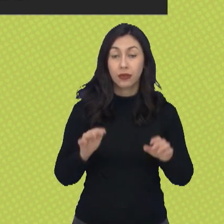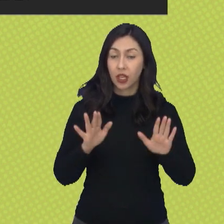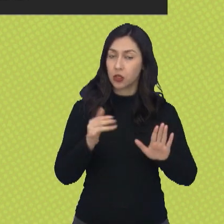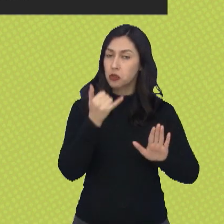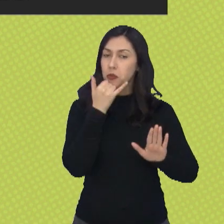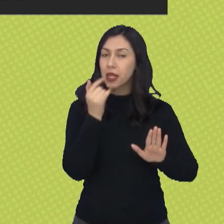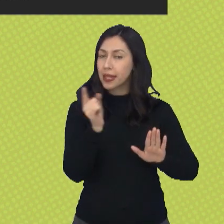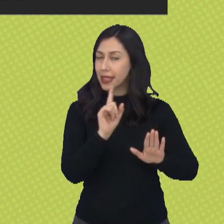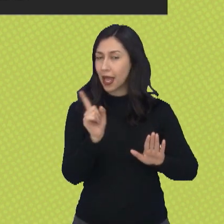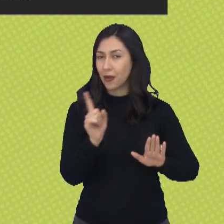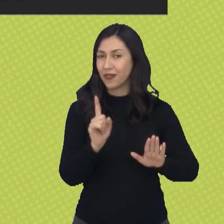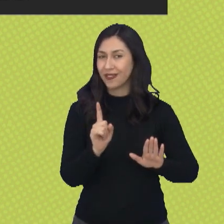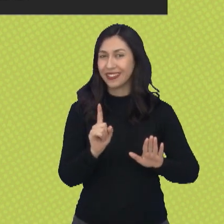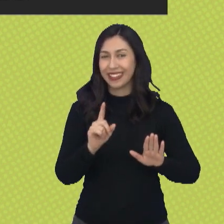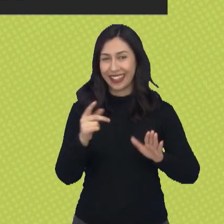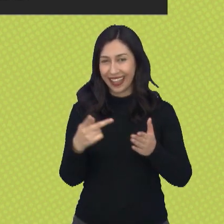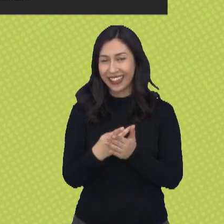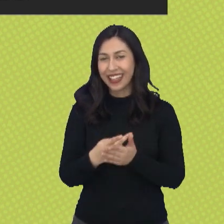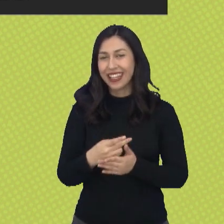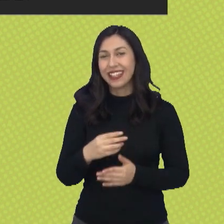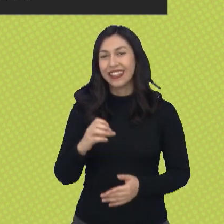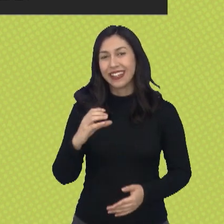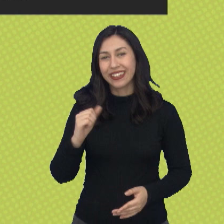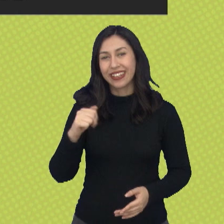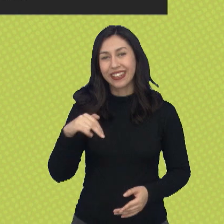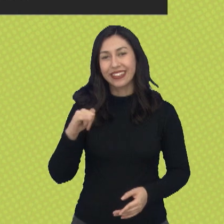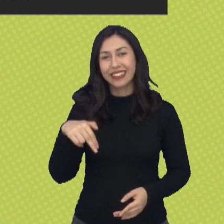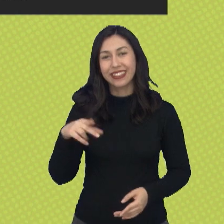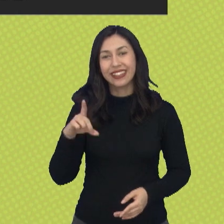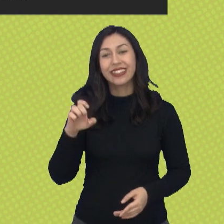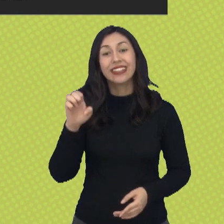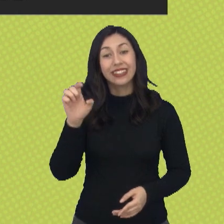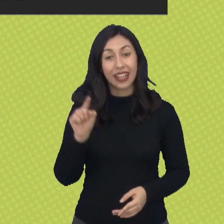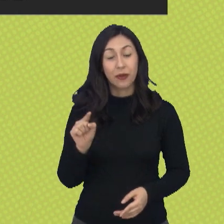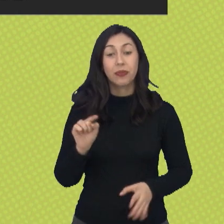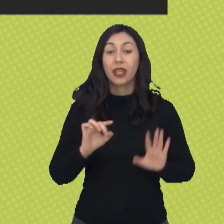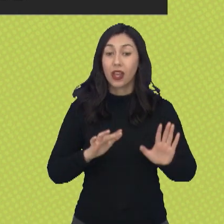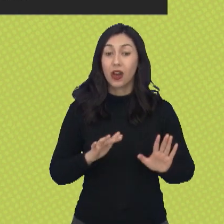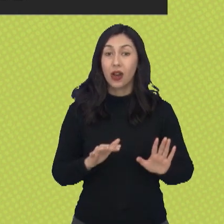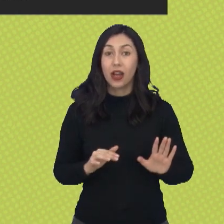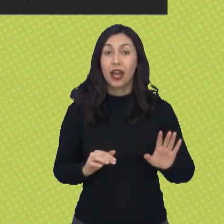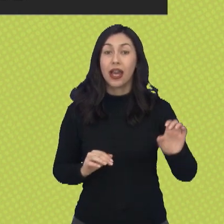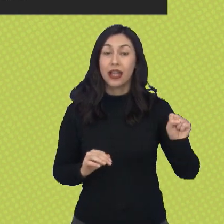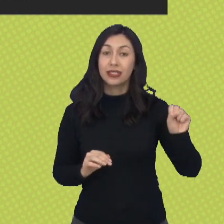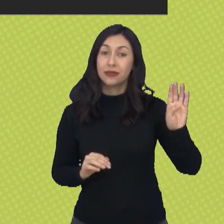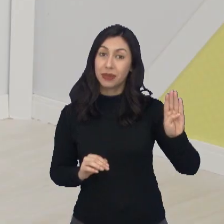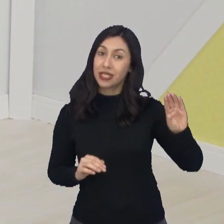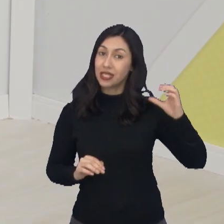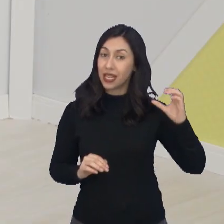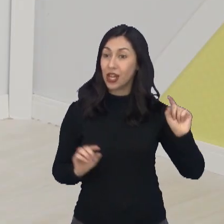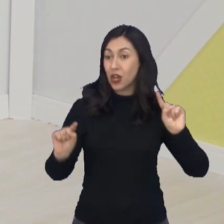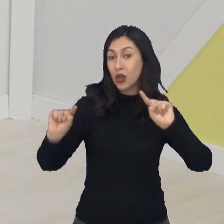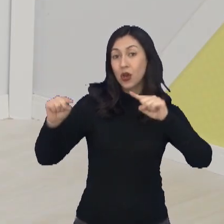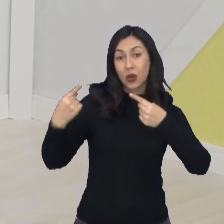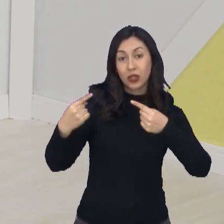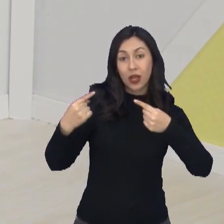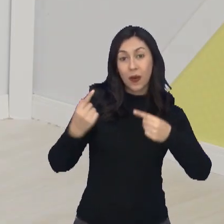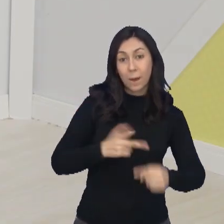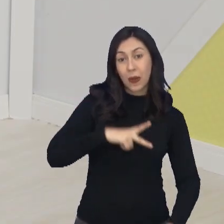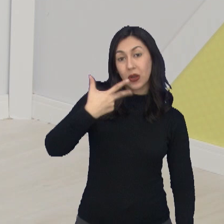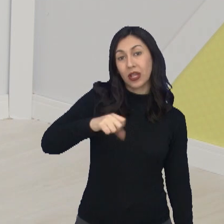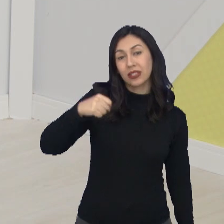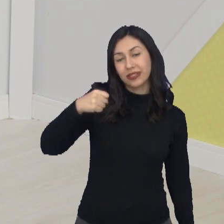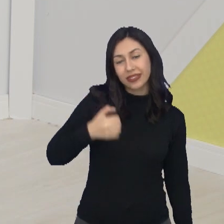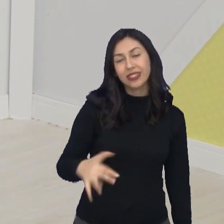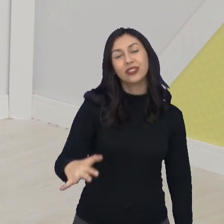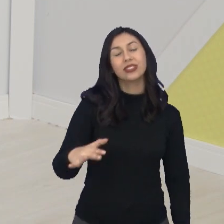no Canindé. Esse segundo jogo, São Bernardo e Portuguesa Santista, esse jogo vai ser em Santos. Olha que absurdo. Mas tudo bem. Santo André e São José, os jogos